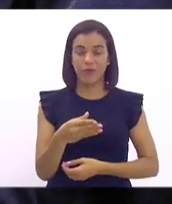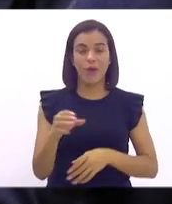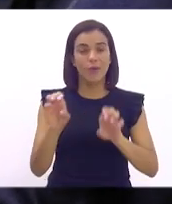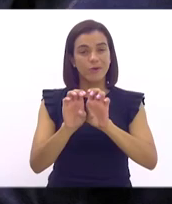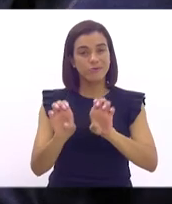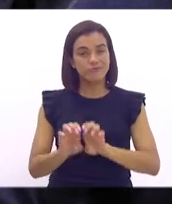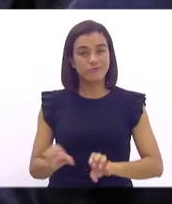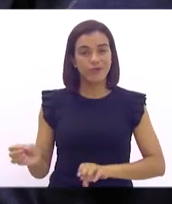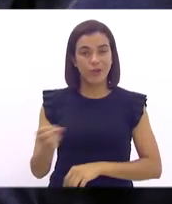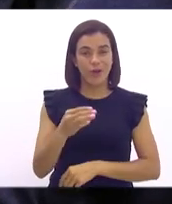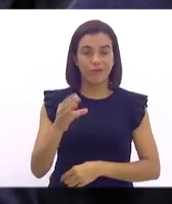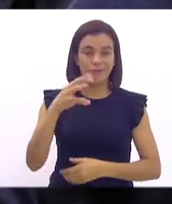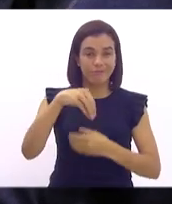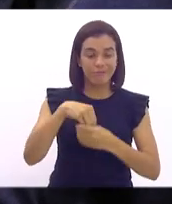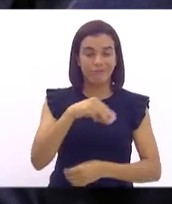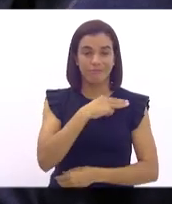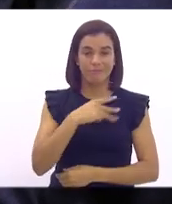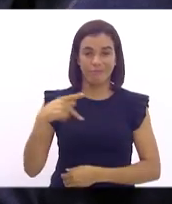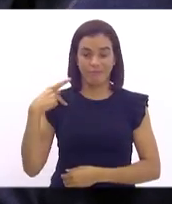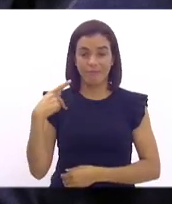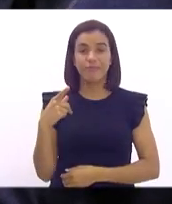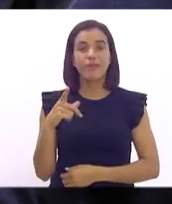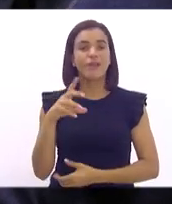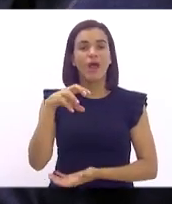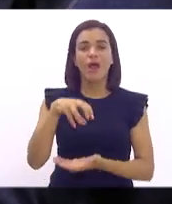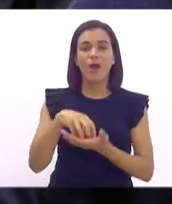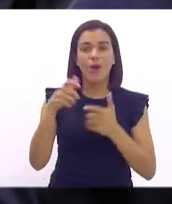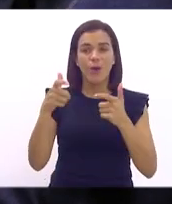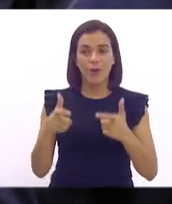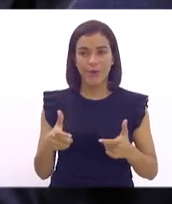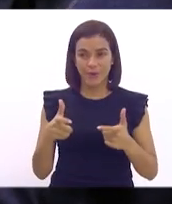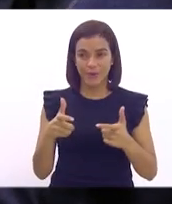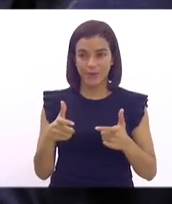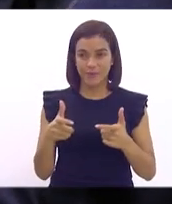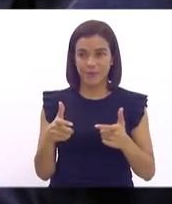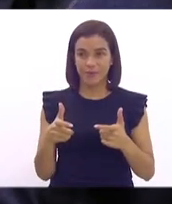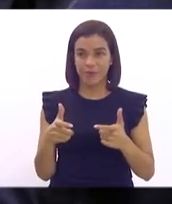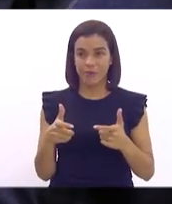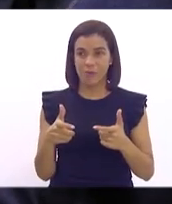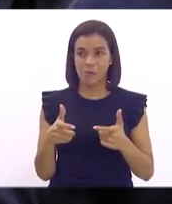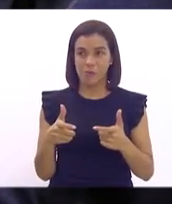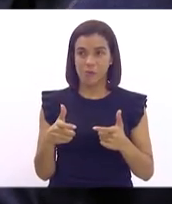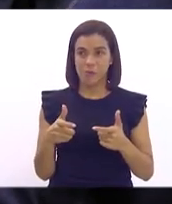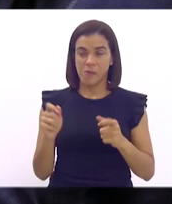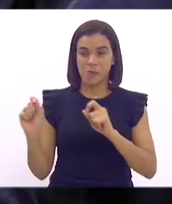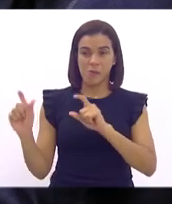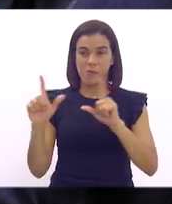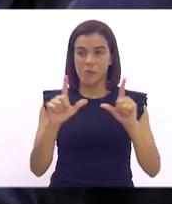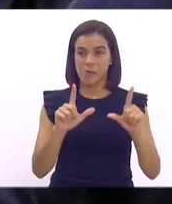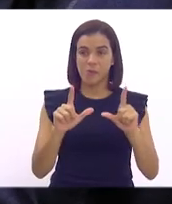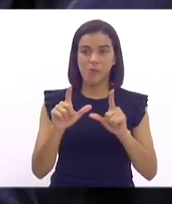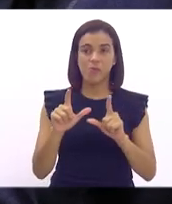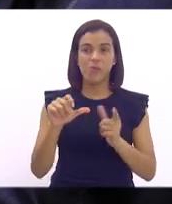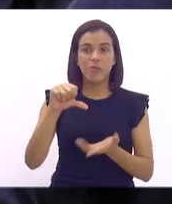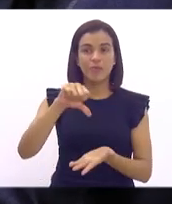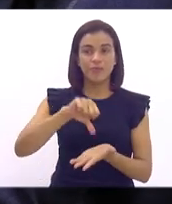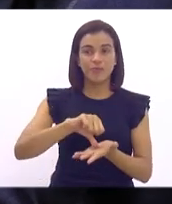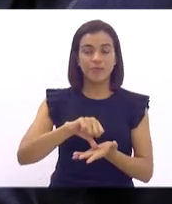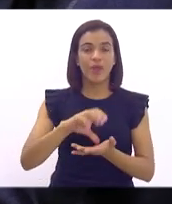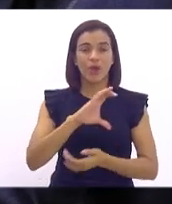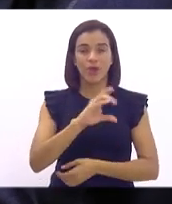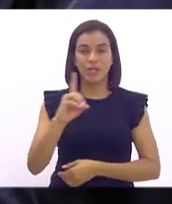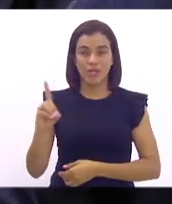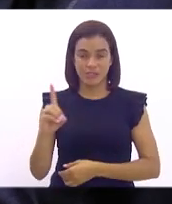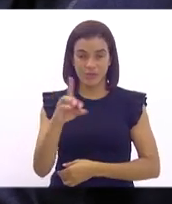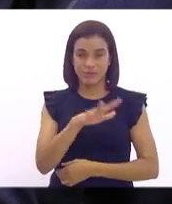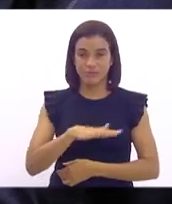nova dentro do Ministério Público, que está localizado... Pode passar, por gentileza? que está localizado dentro da Coordenação Geral de